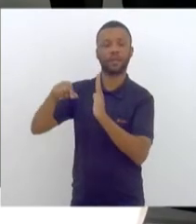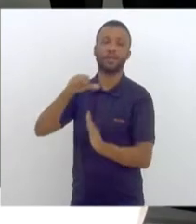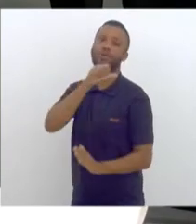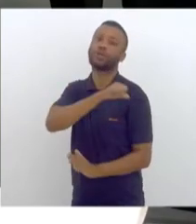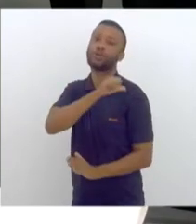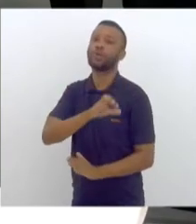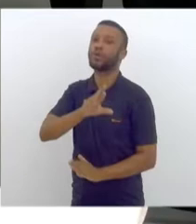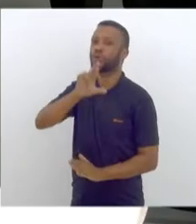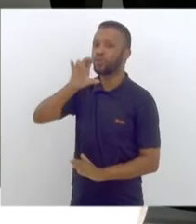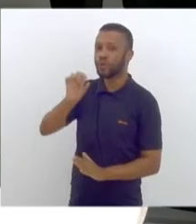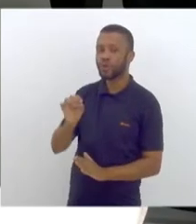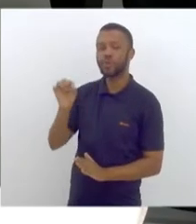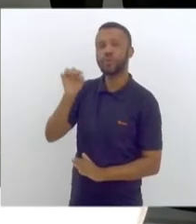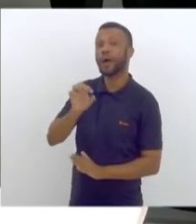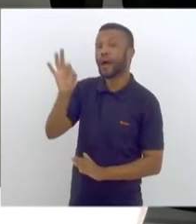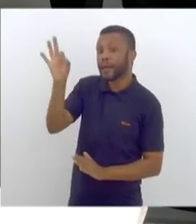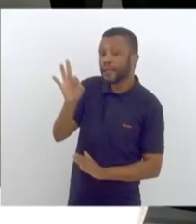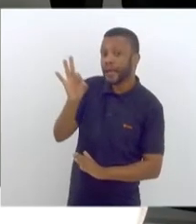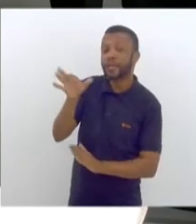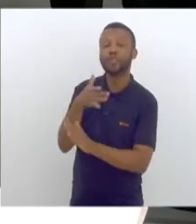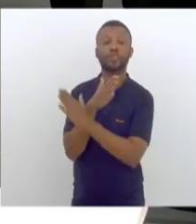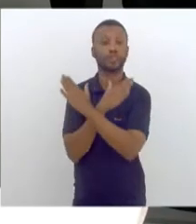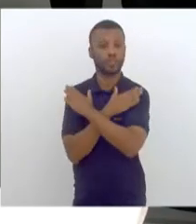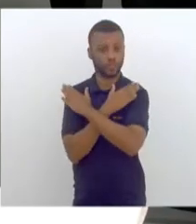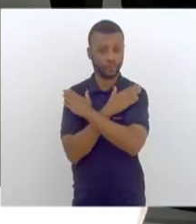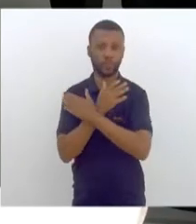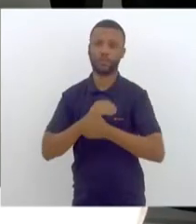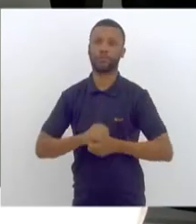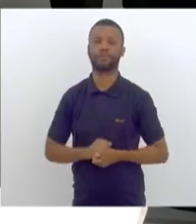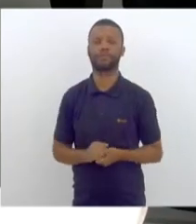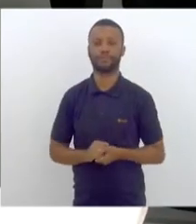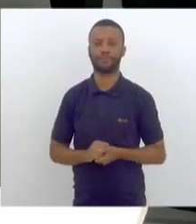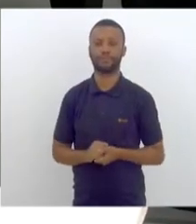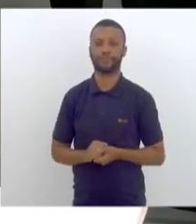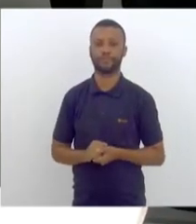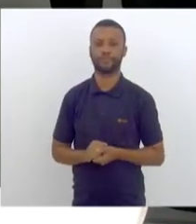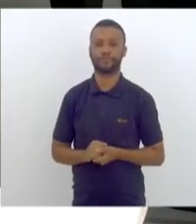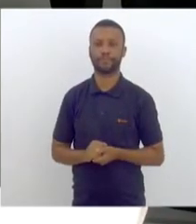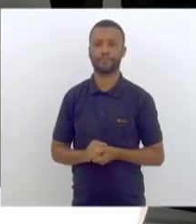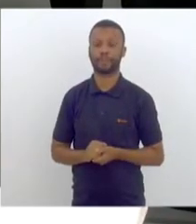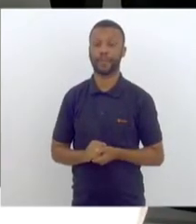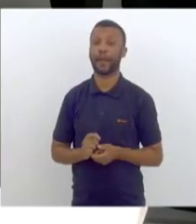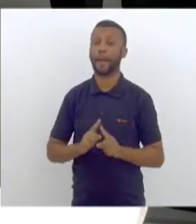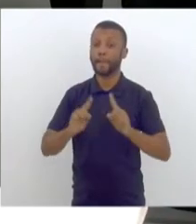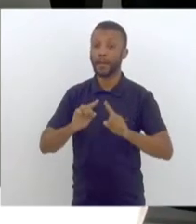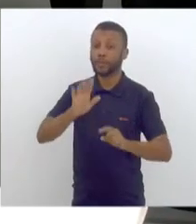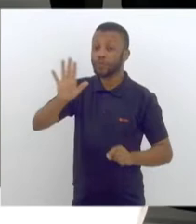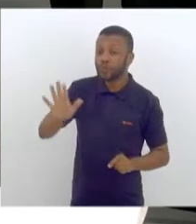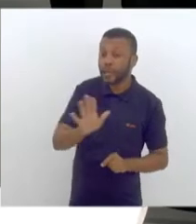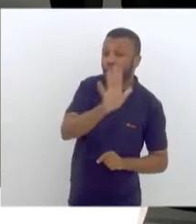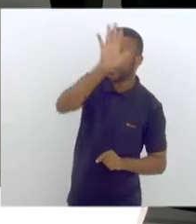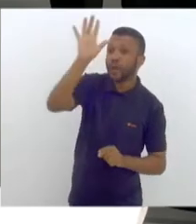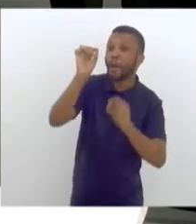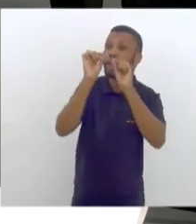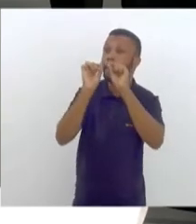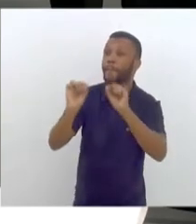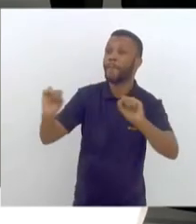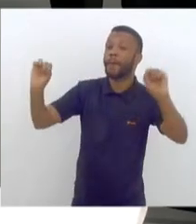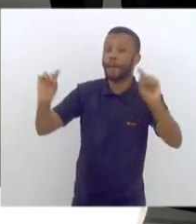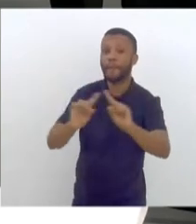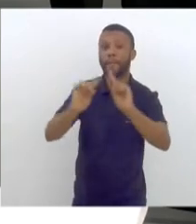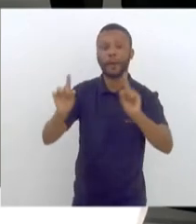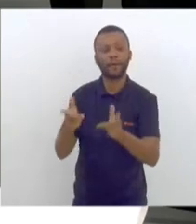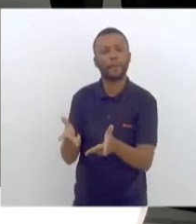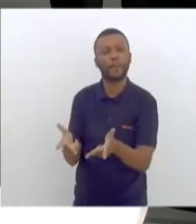Janeiro da taxa de desemprego ainda acima do nível Nacional mas que vem observando